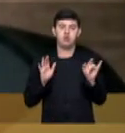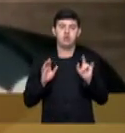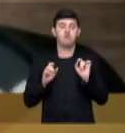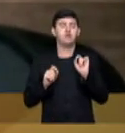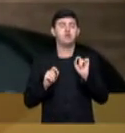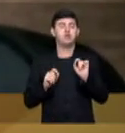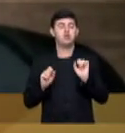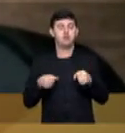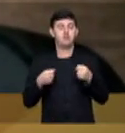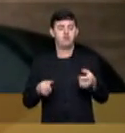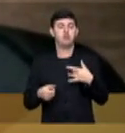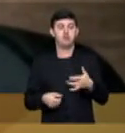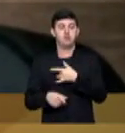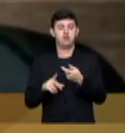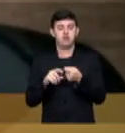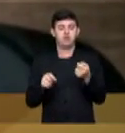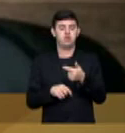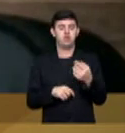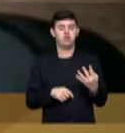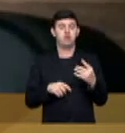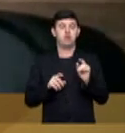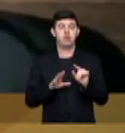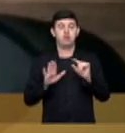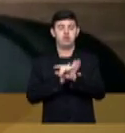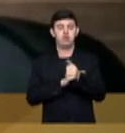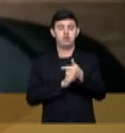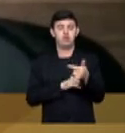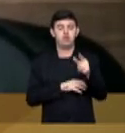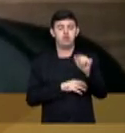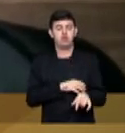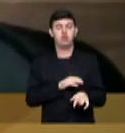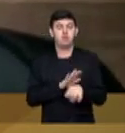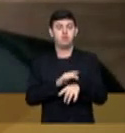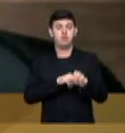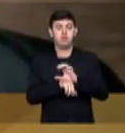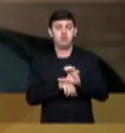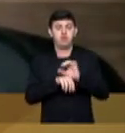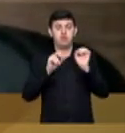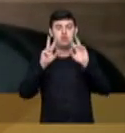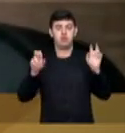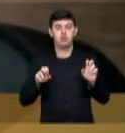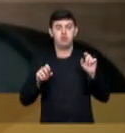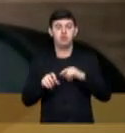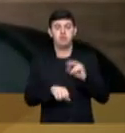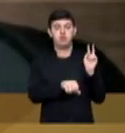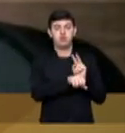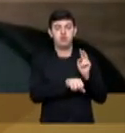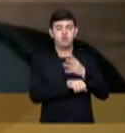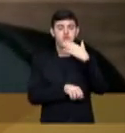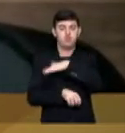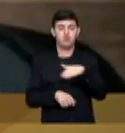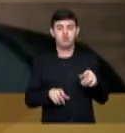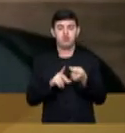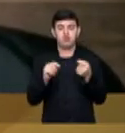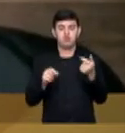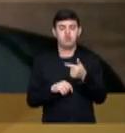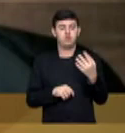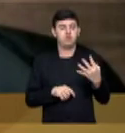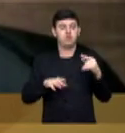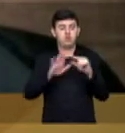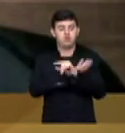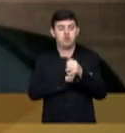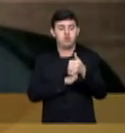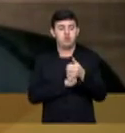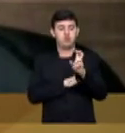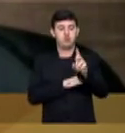artigo 24, inciso 12 da Constituição, e sobre proteção à infância, artigo 24, inciso 15